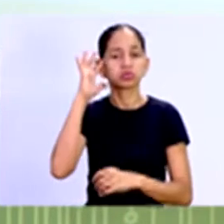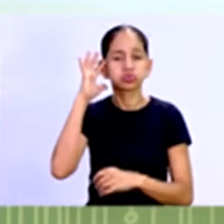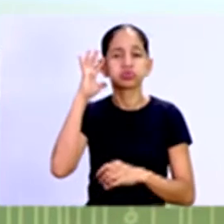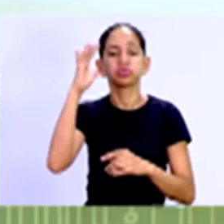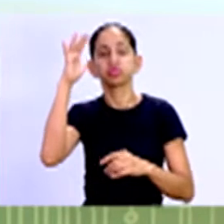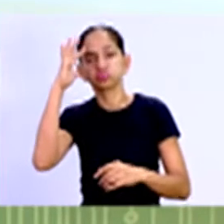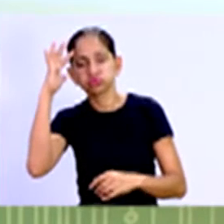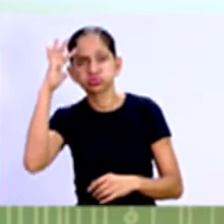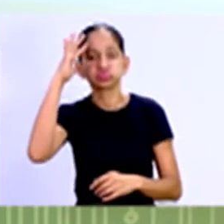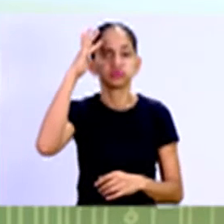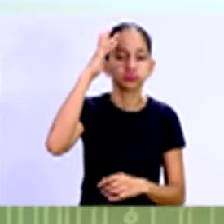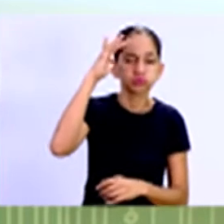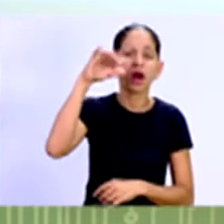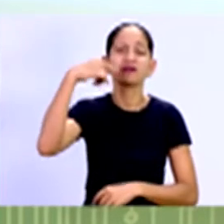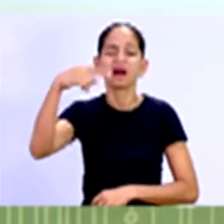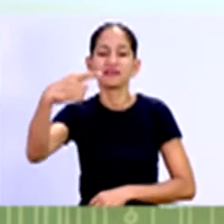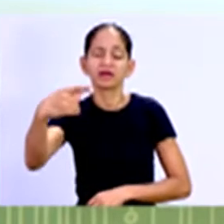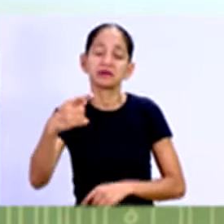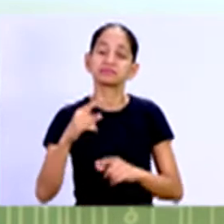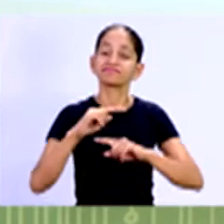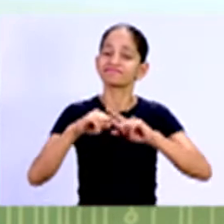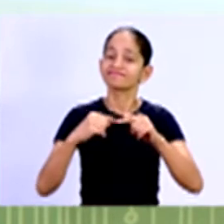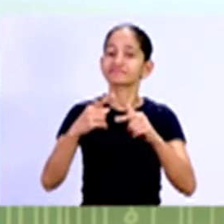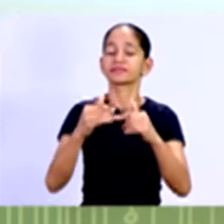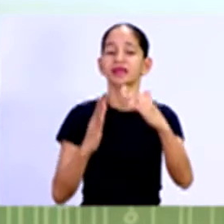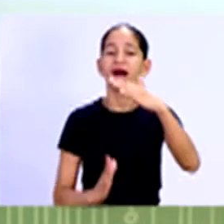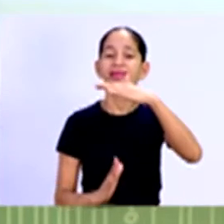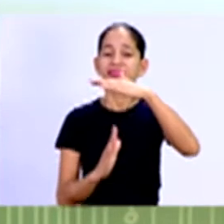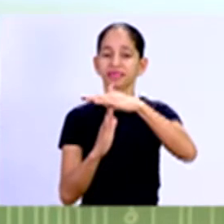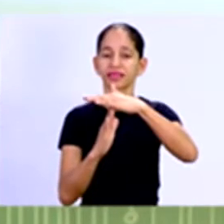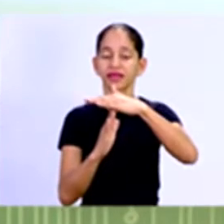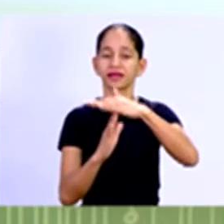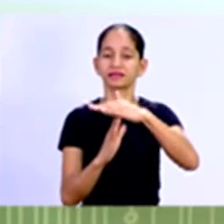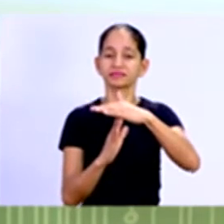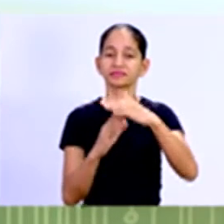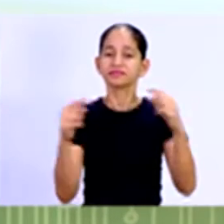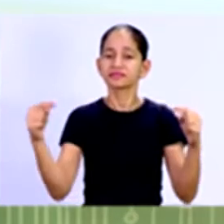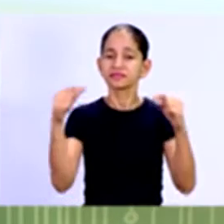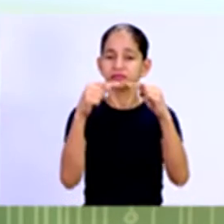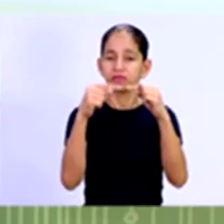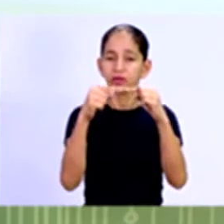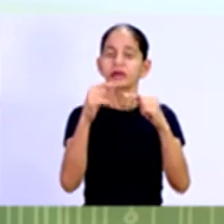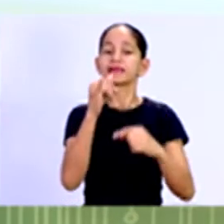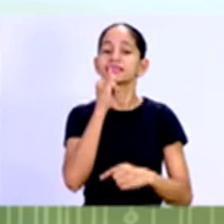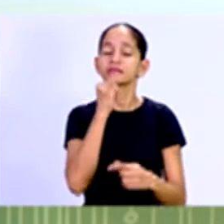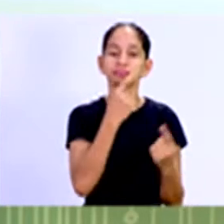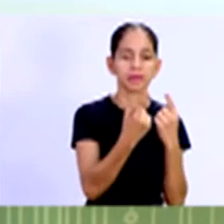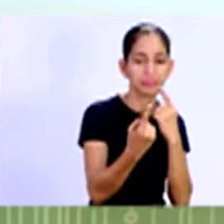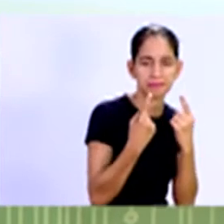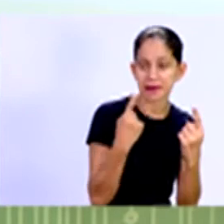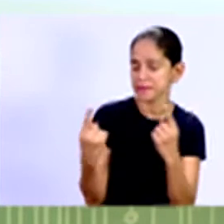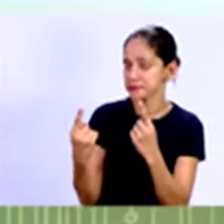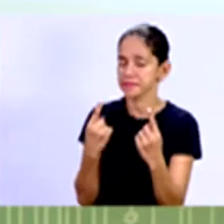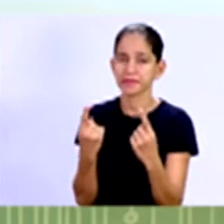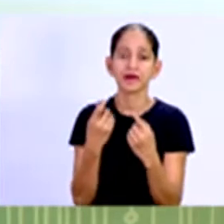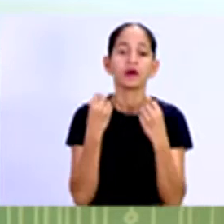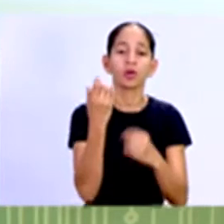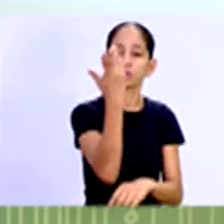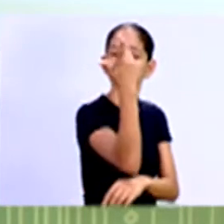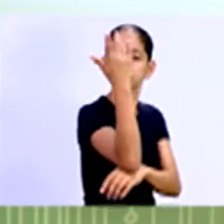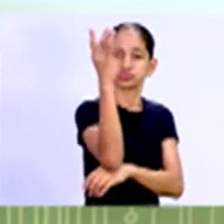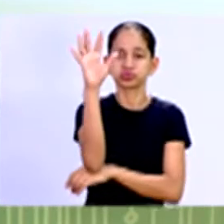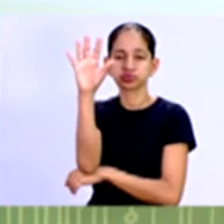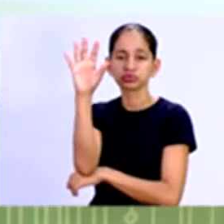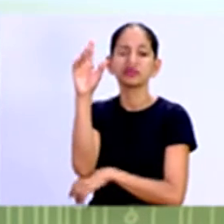se ampliar para o nível, por exemplo, da natureza, né? Como que o homem está se relacionando com a natureza? Será